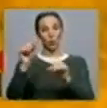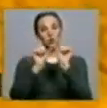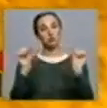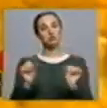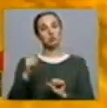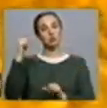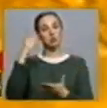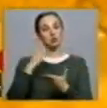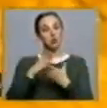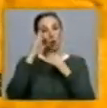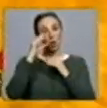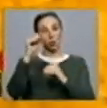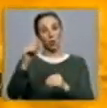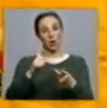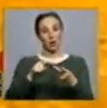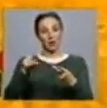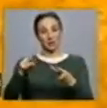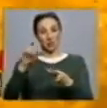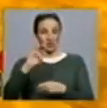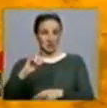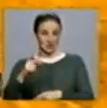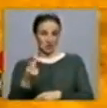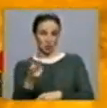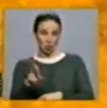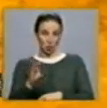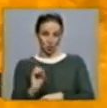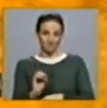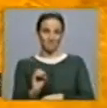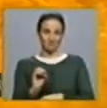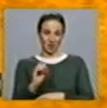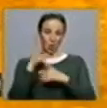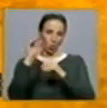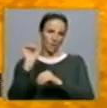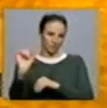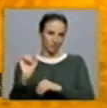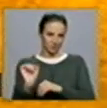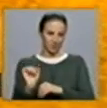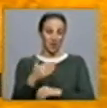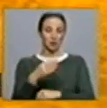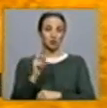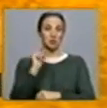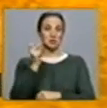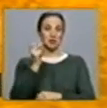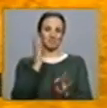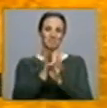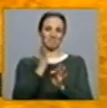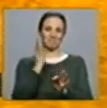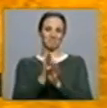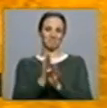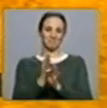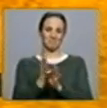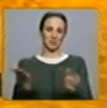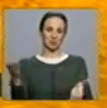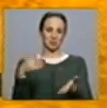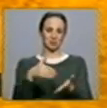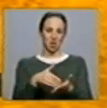só foi a Lua e a Huygens. Fica aqui, portanto, a celebração destes 13 anos da chegada